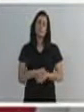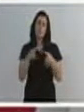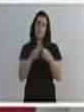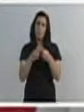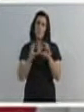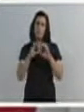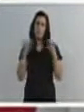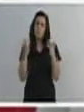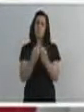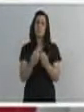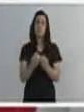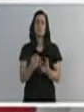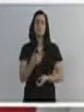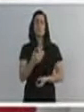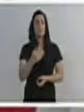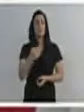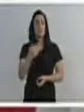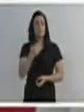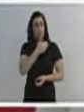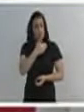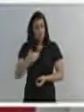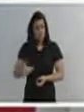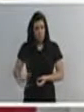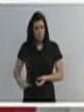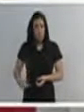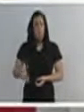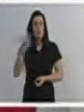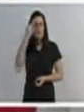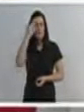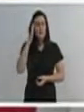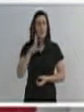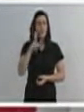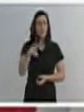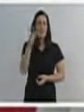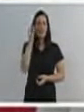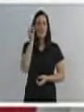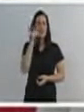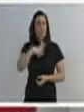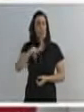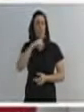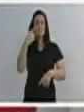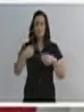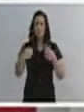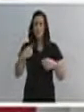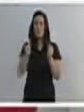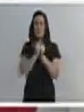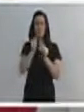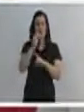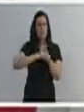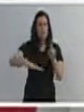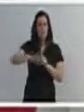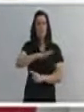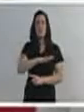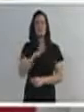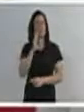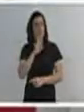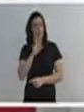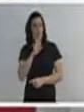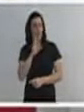470, estou concluindo, senhor presidente, preocupado com as questões da BR-470, preocupado com as questões do